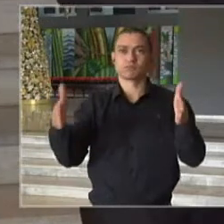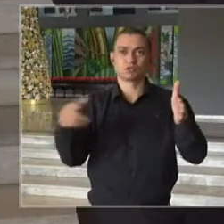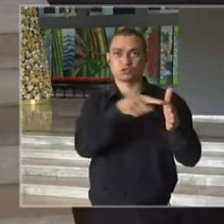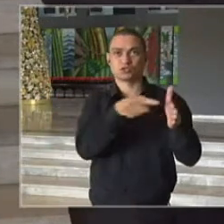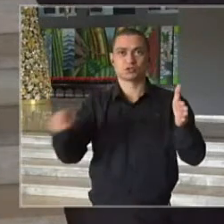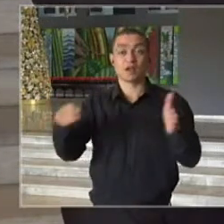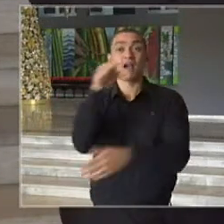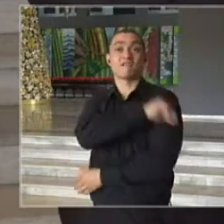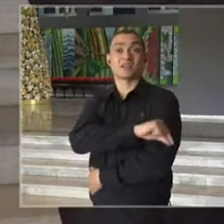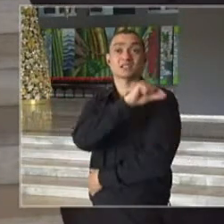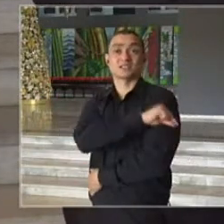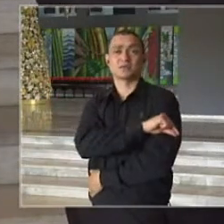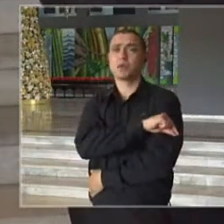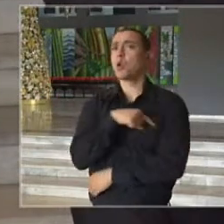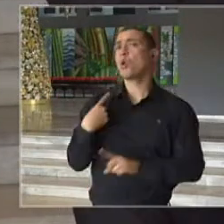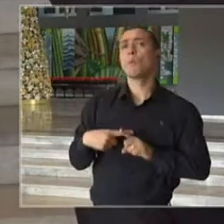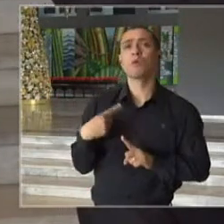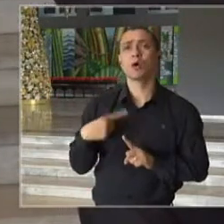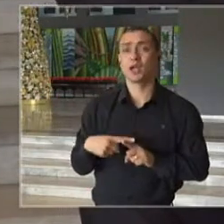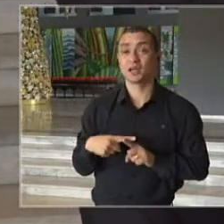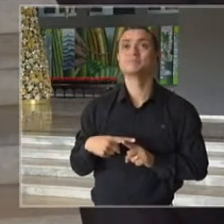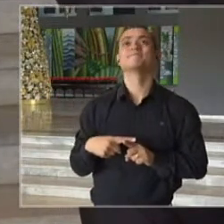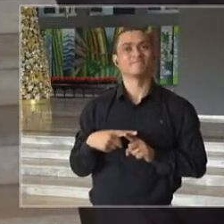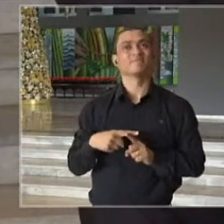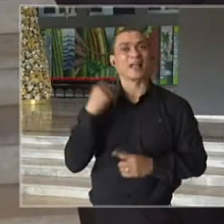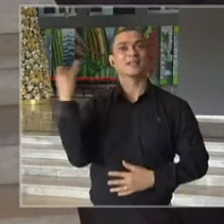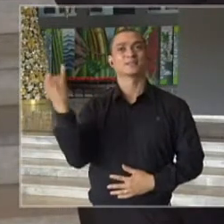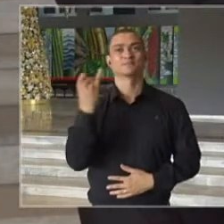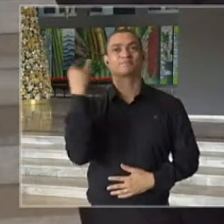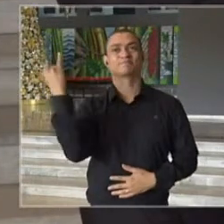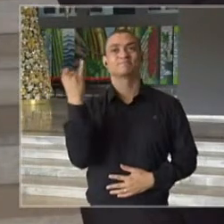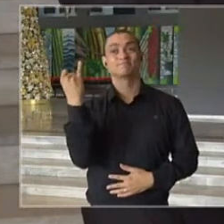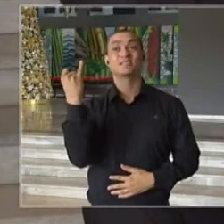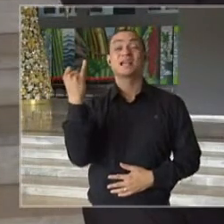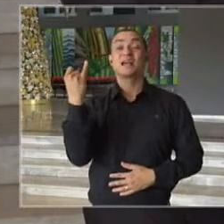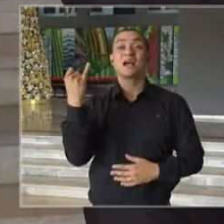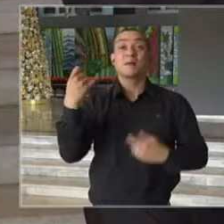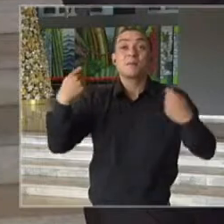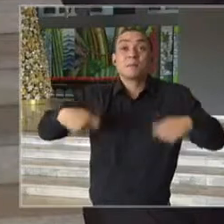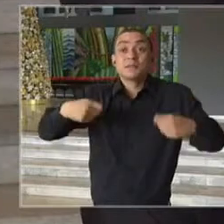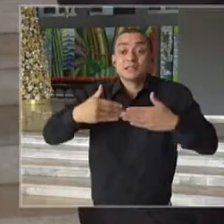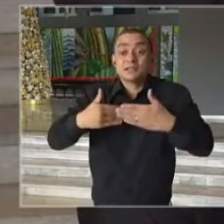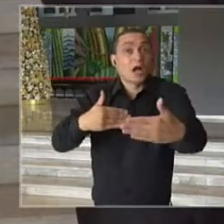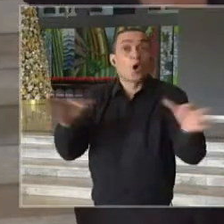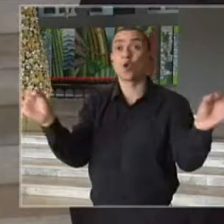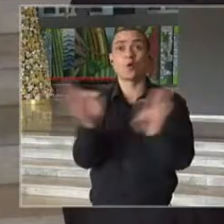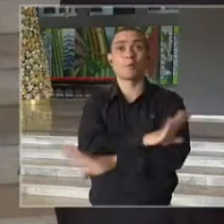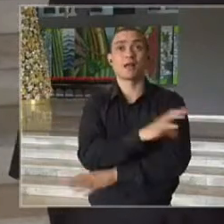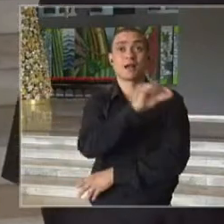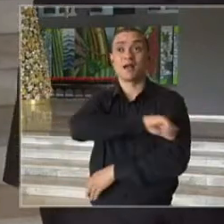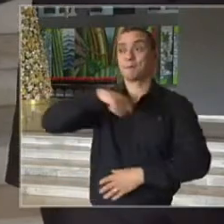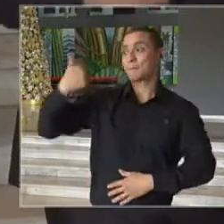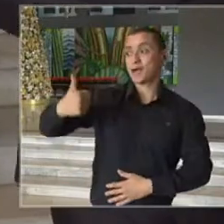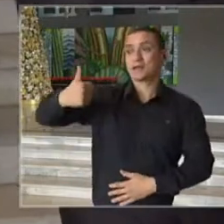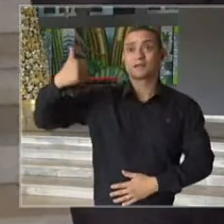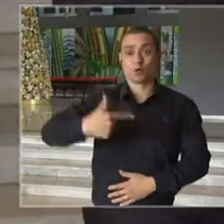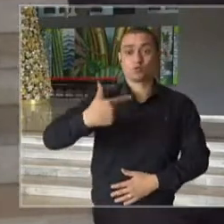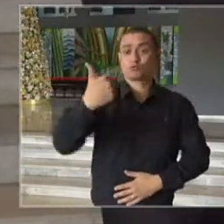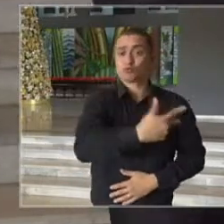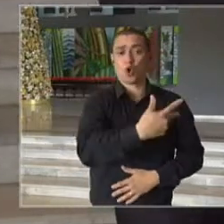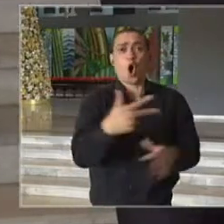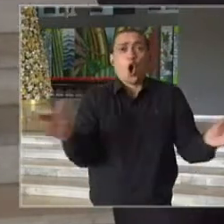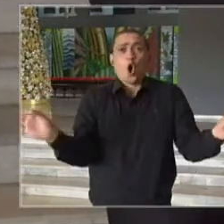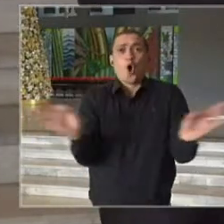se vacinar. E por que isso é muito importante? É muito importante porque a gente precisa completar o esquema vacinal. Para que a gente